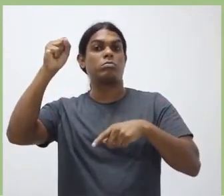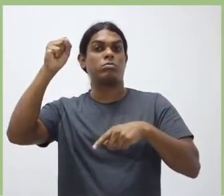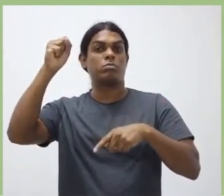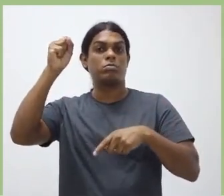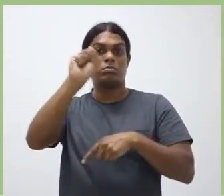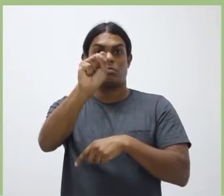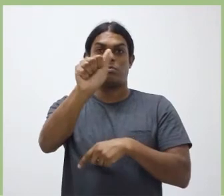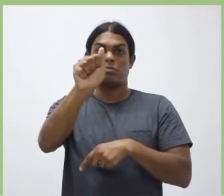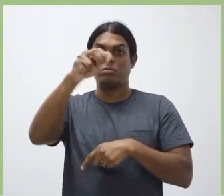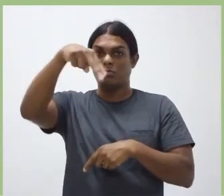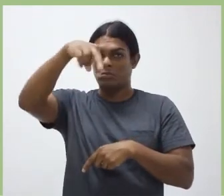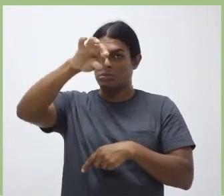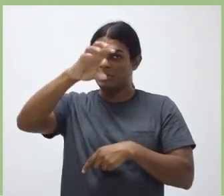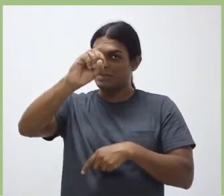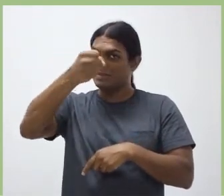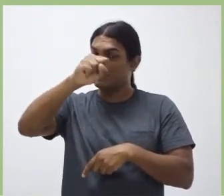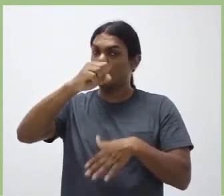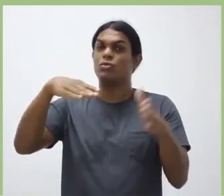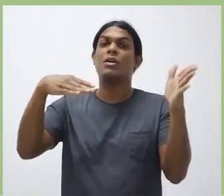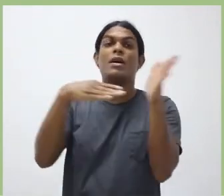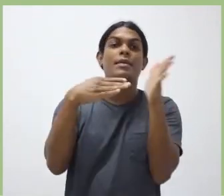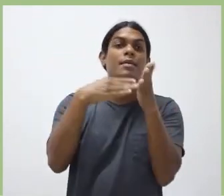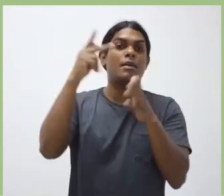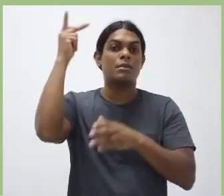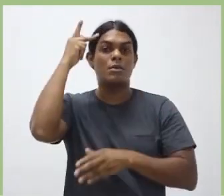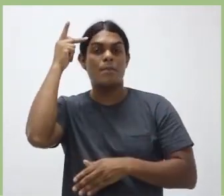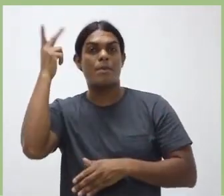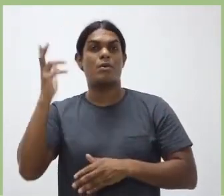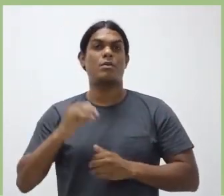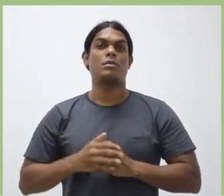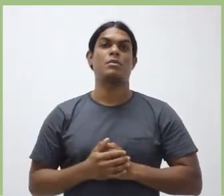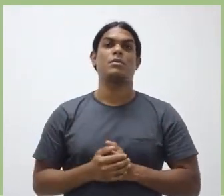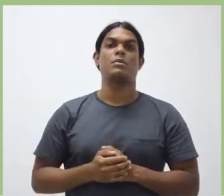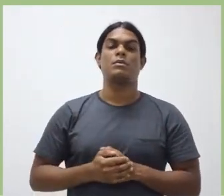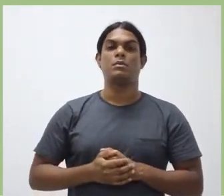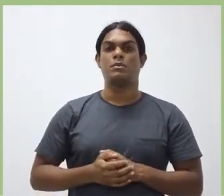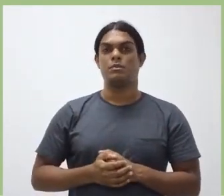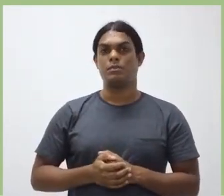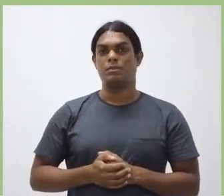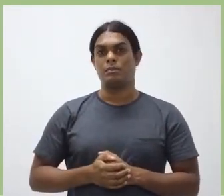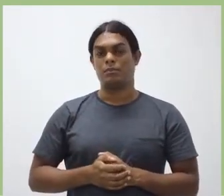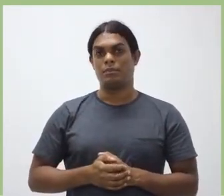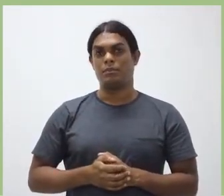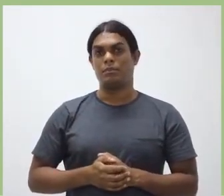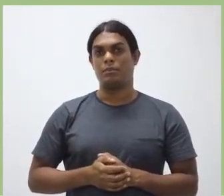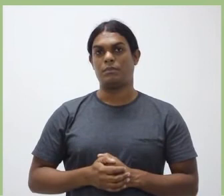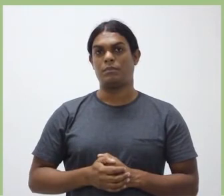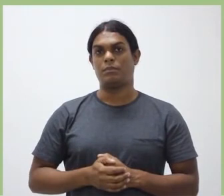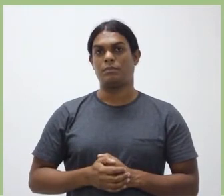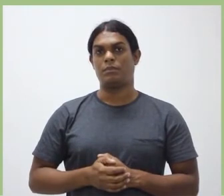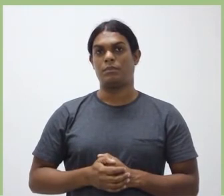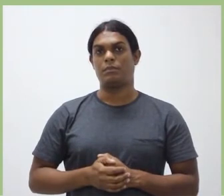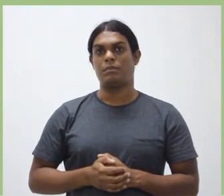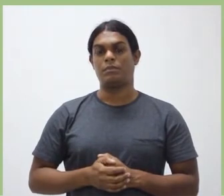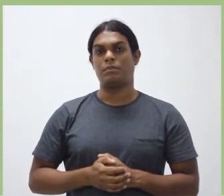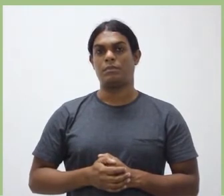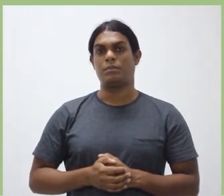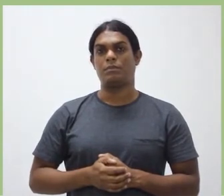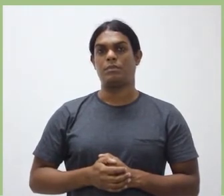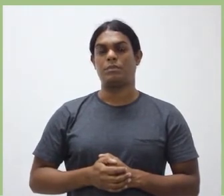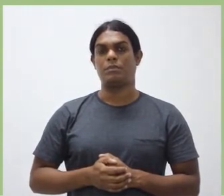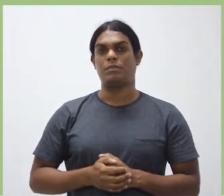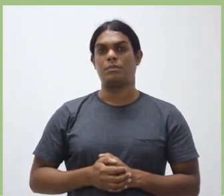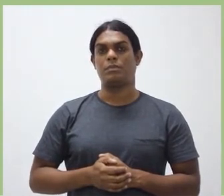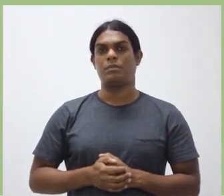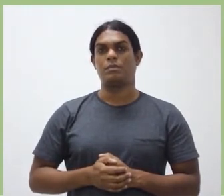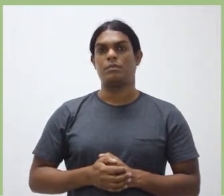trecho aqui de cima, de Xangai a Santos, é um trecho de 17 mil quilômetros e custa R$ 5.400